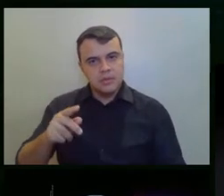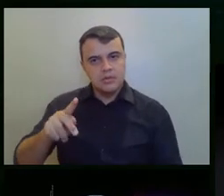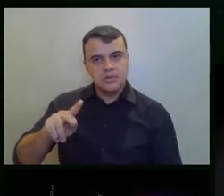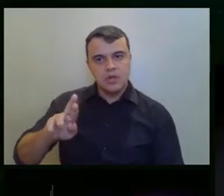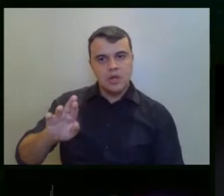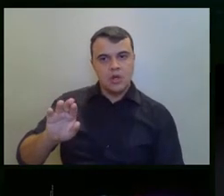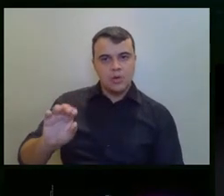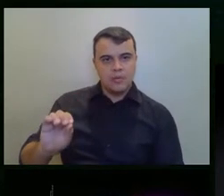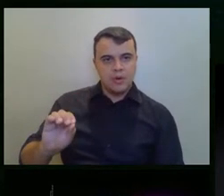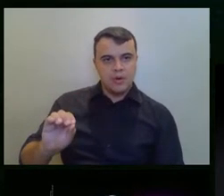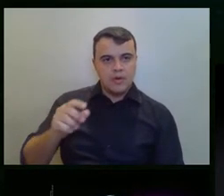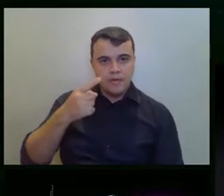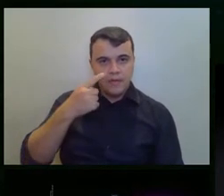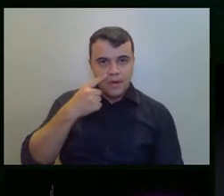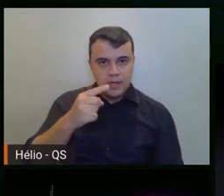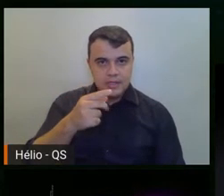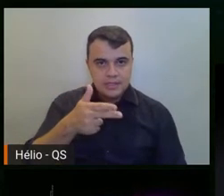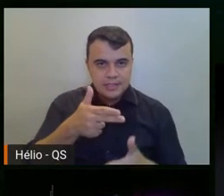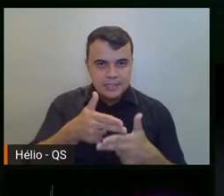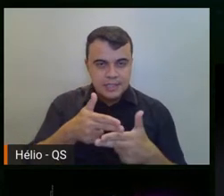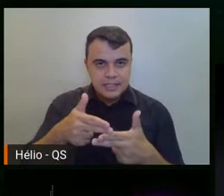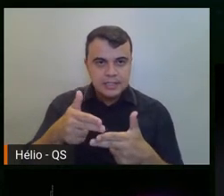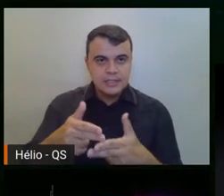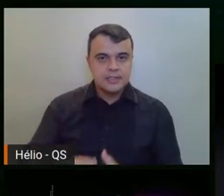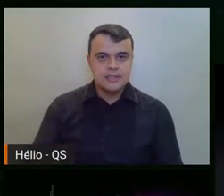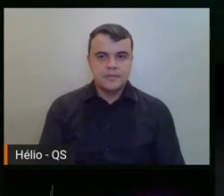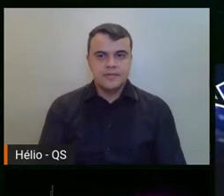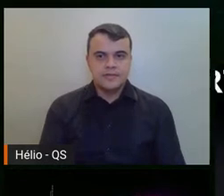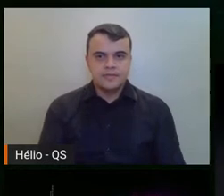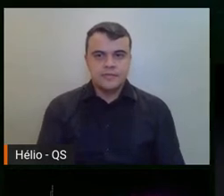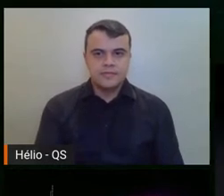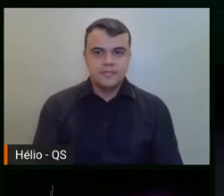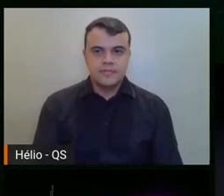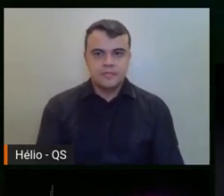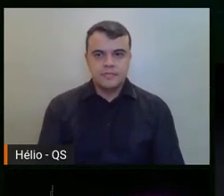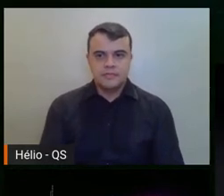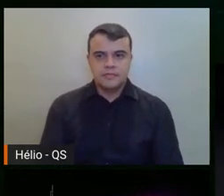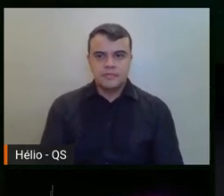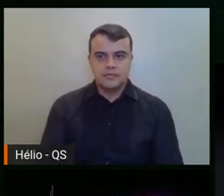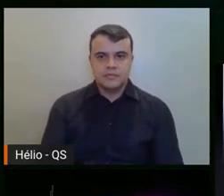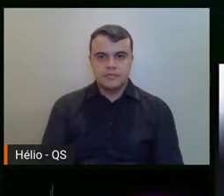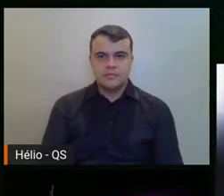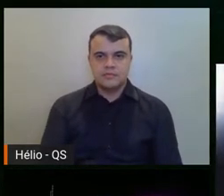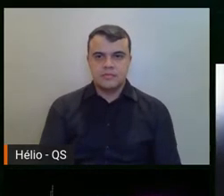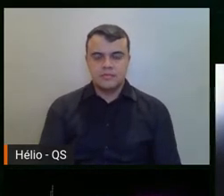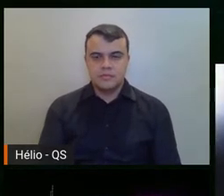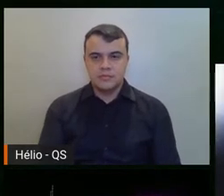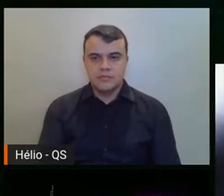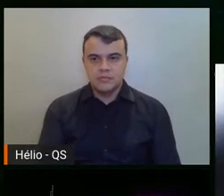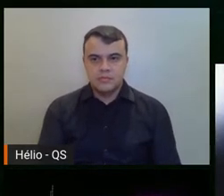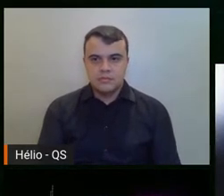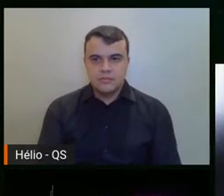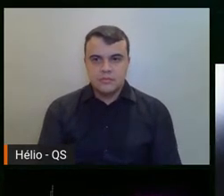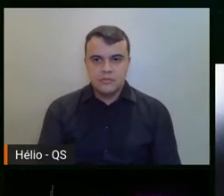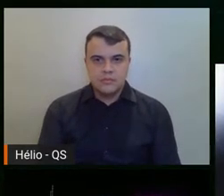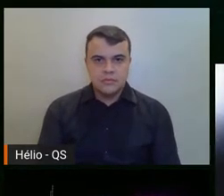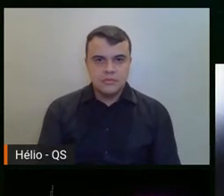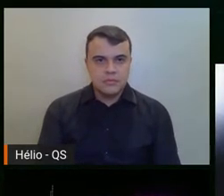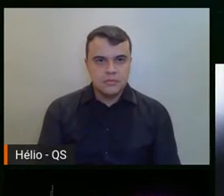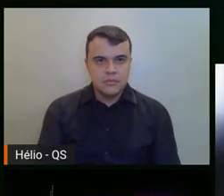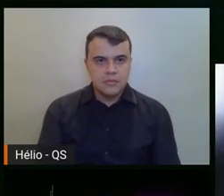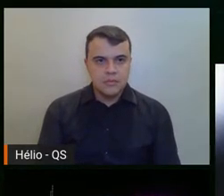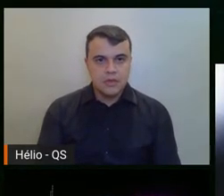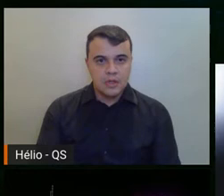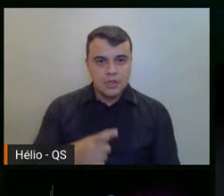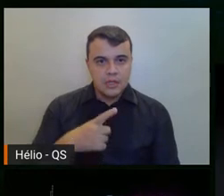vai lá em séries ali para mim por favor ali em séries ali ó Então olha só só para você ver em séries a gente